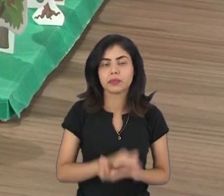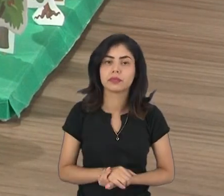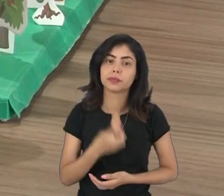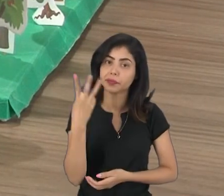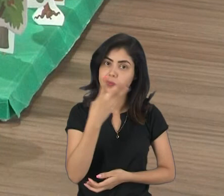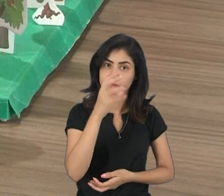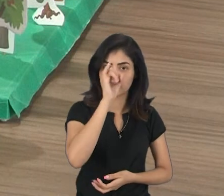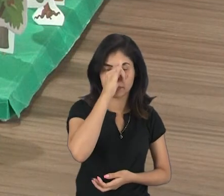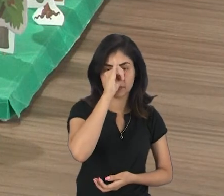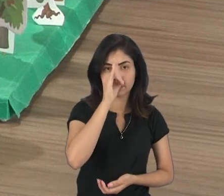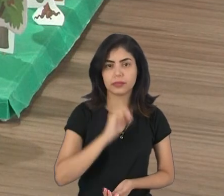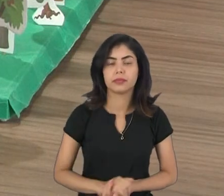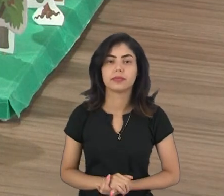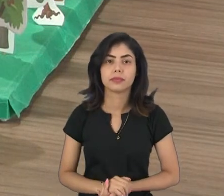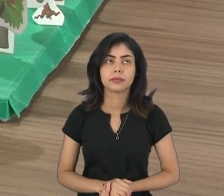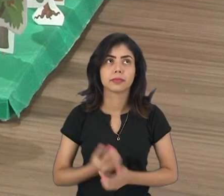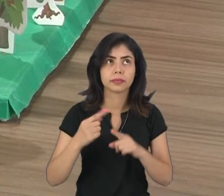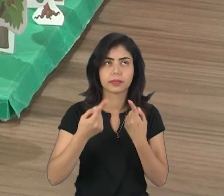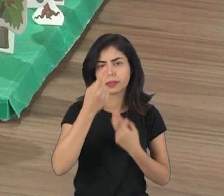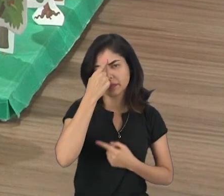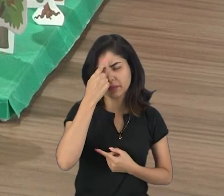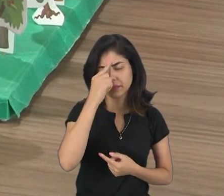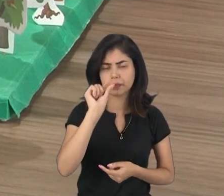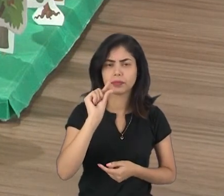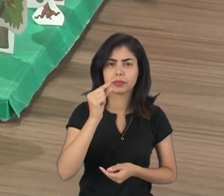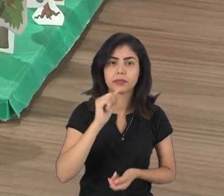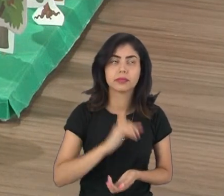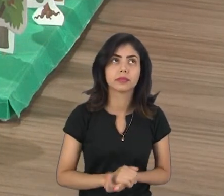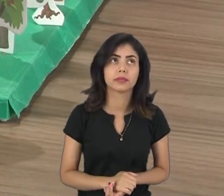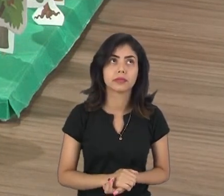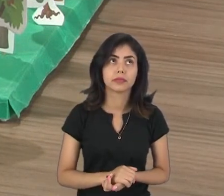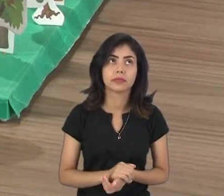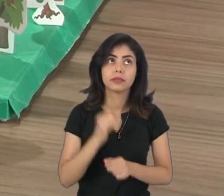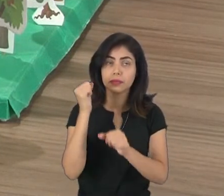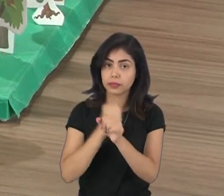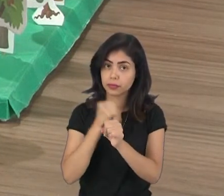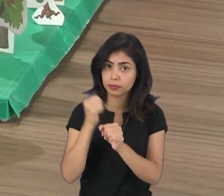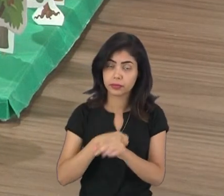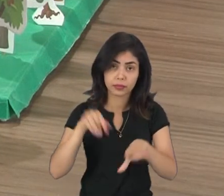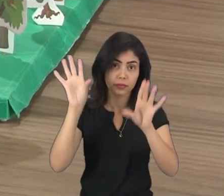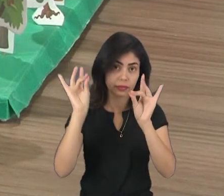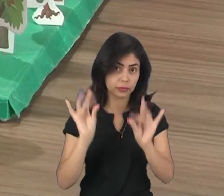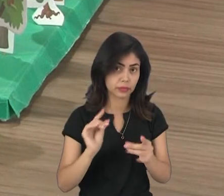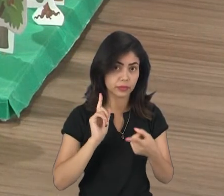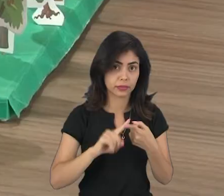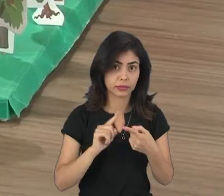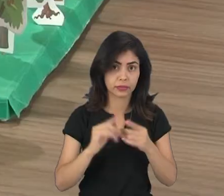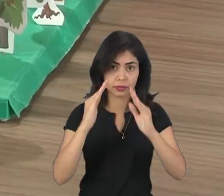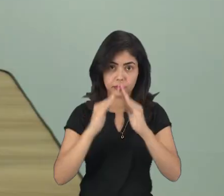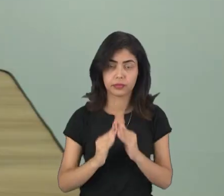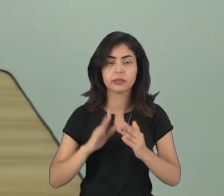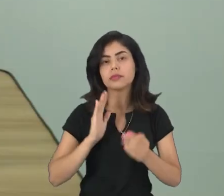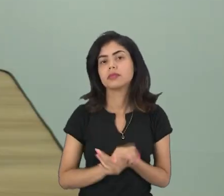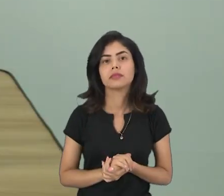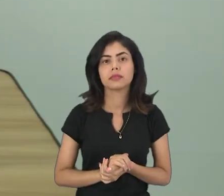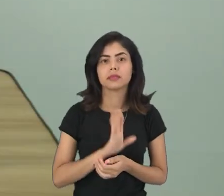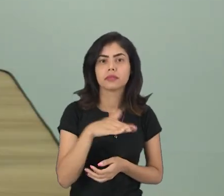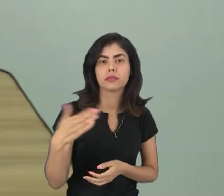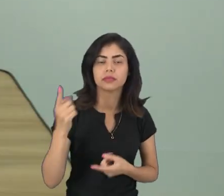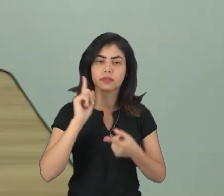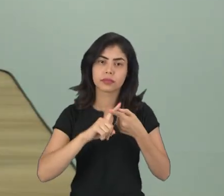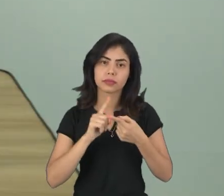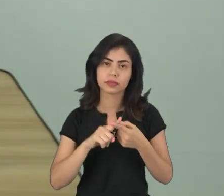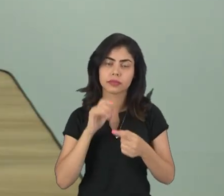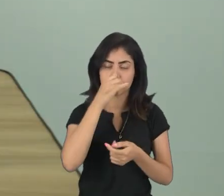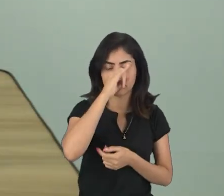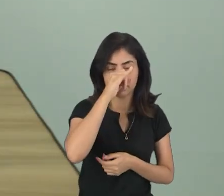os 3 porquinhos. Vamos pensar um pouquinho na construção de cada uma dessas moradias. Quando o primeiro